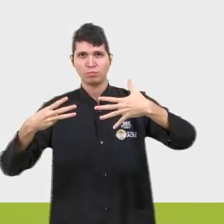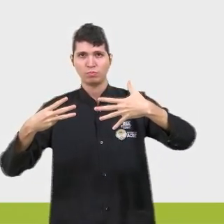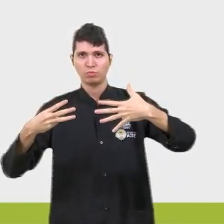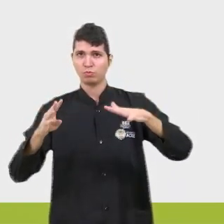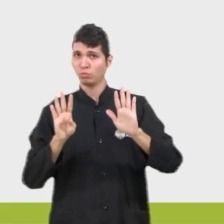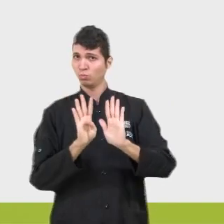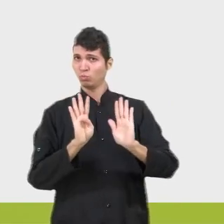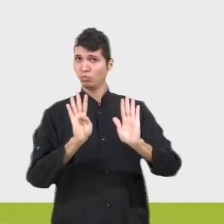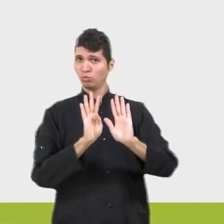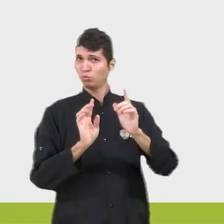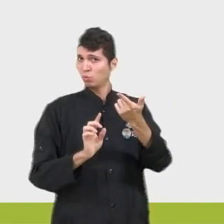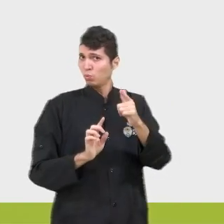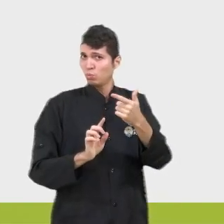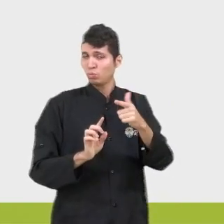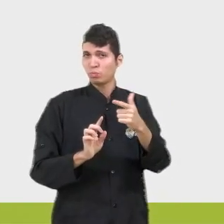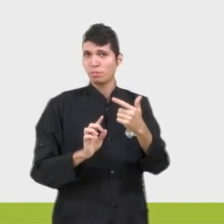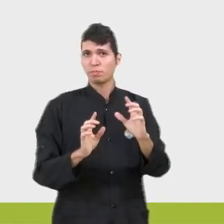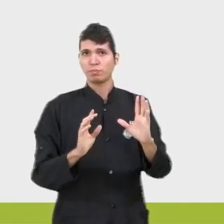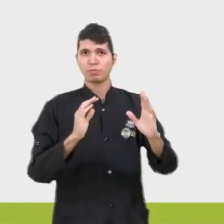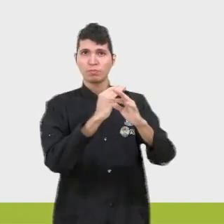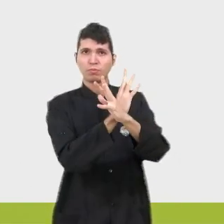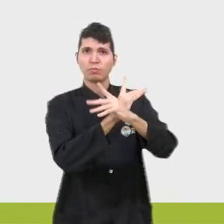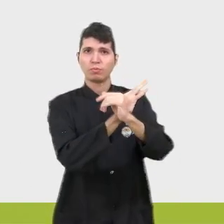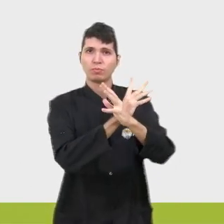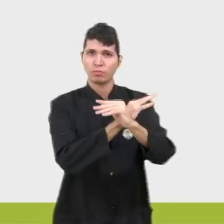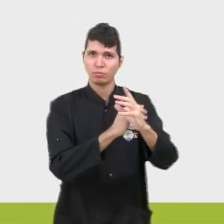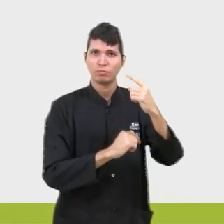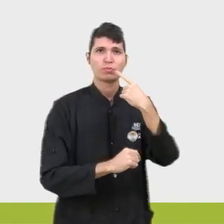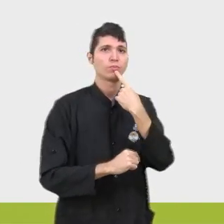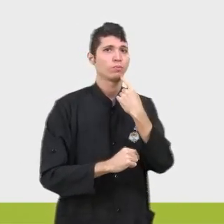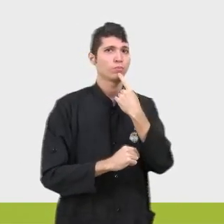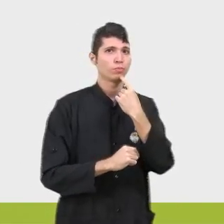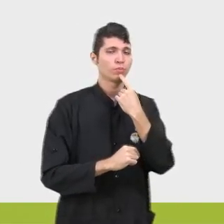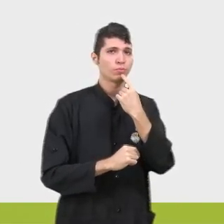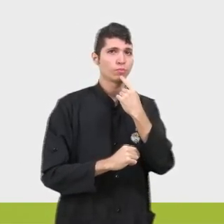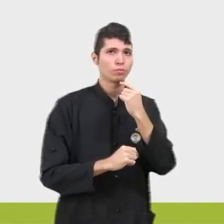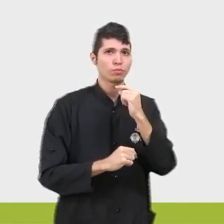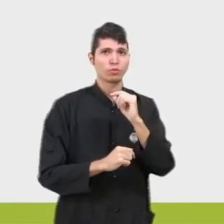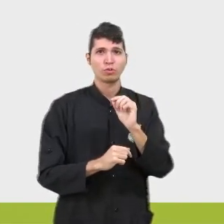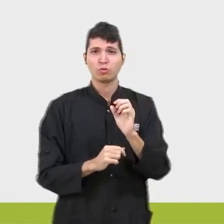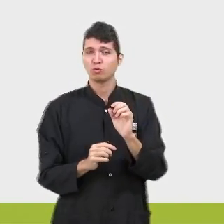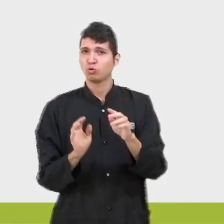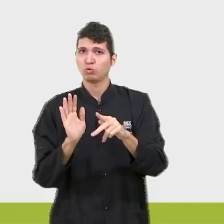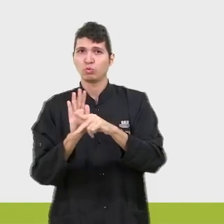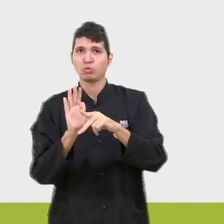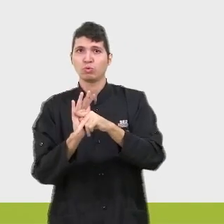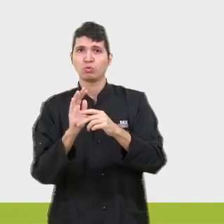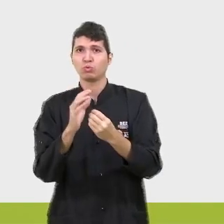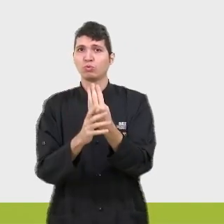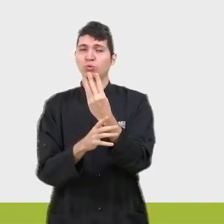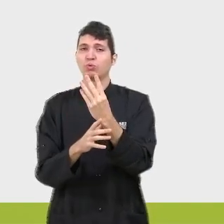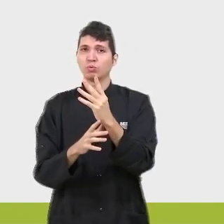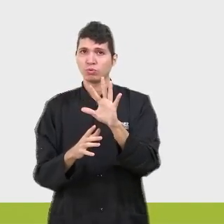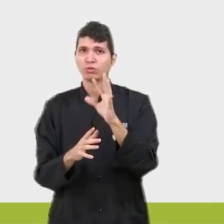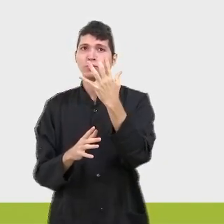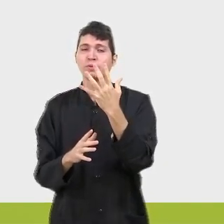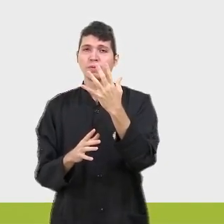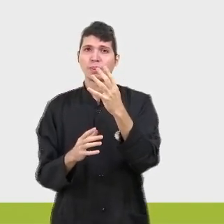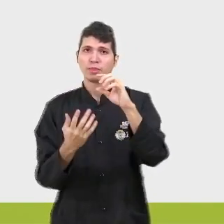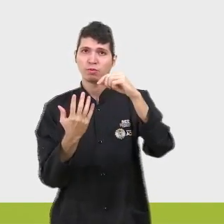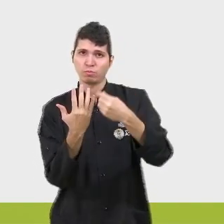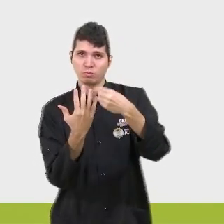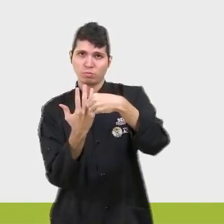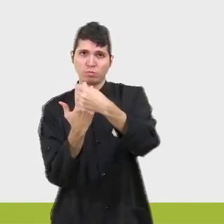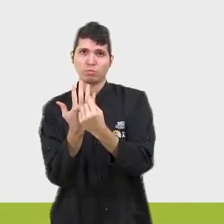algas vermelhas. Isso também só veio a acontecer nas briófitas. Algas verdes também ainda não.